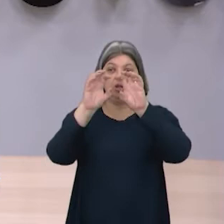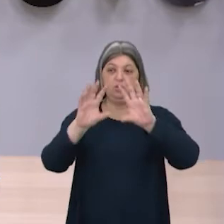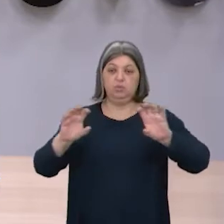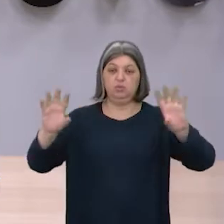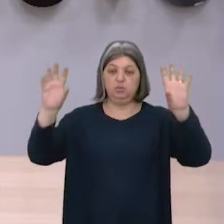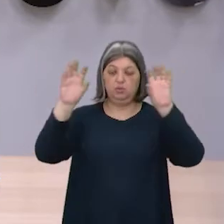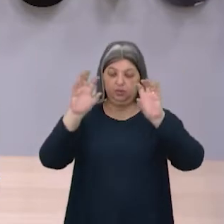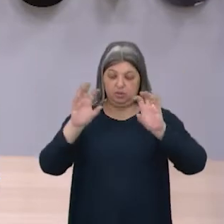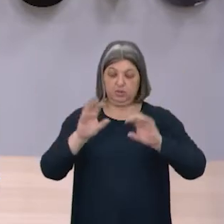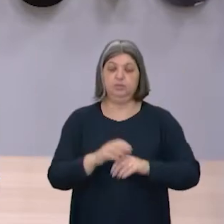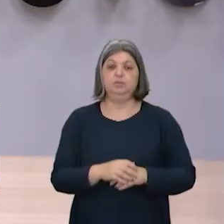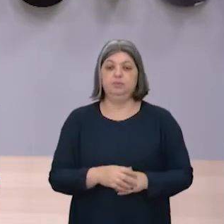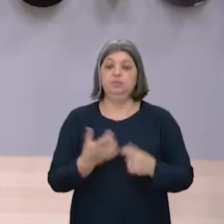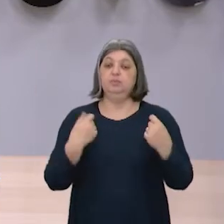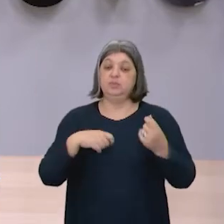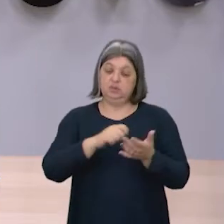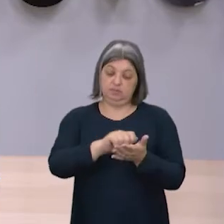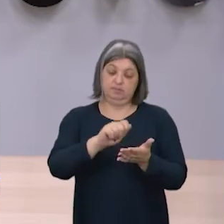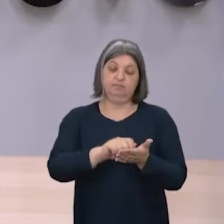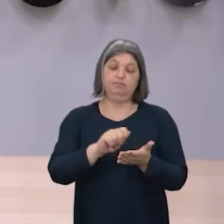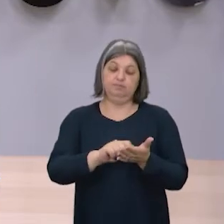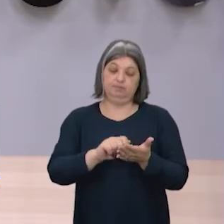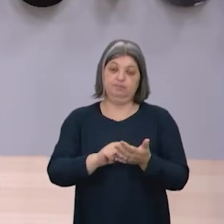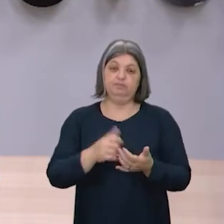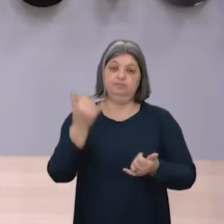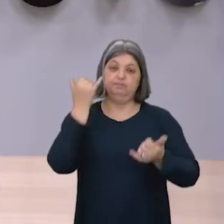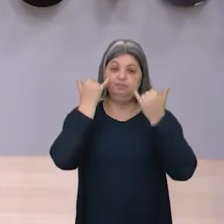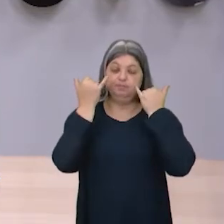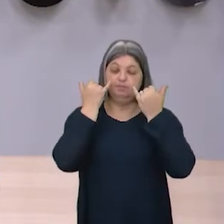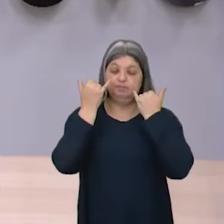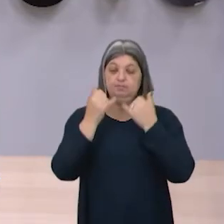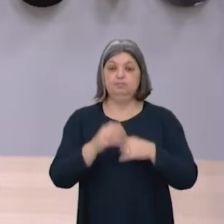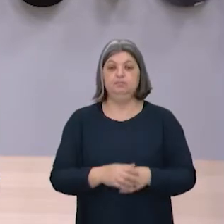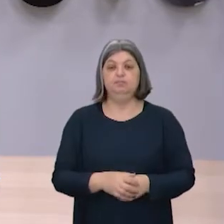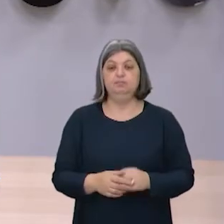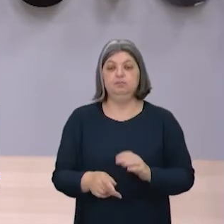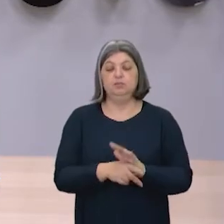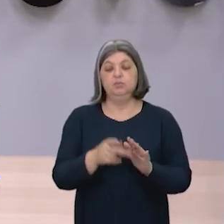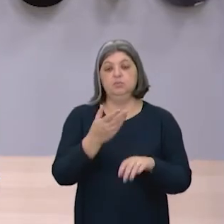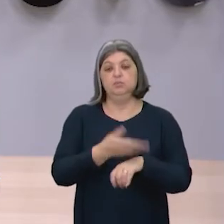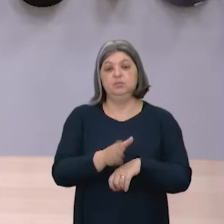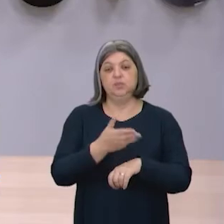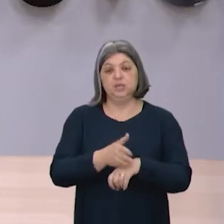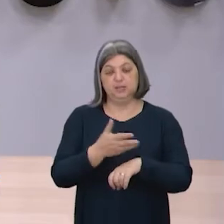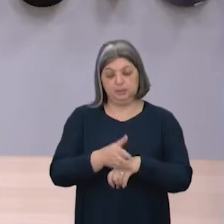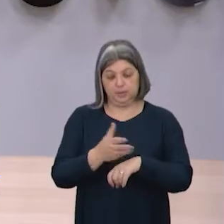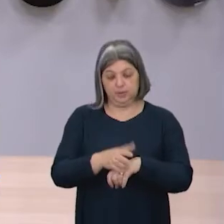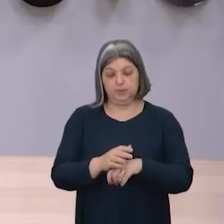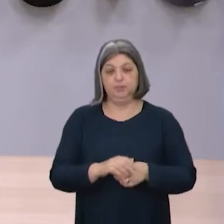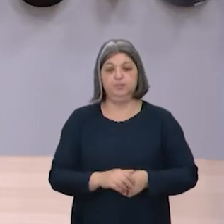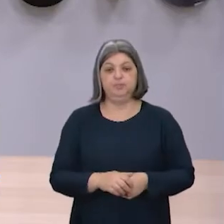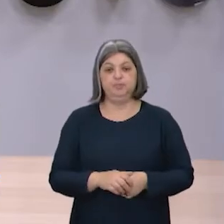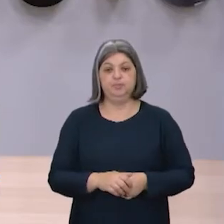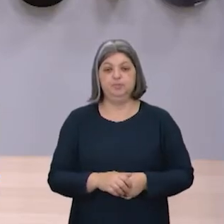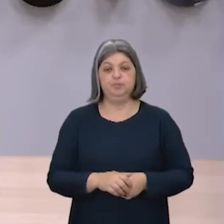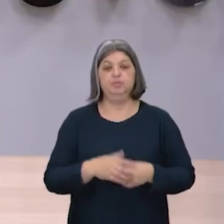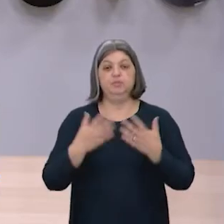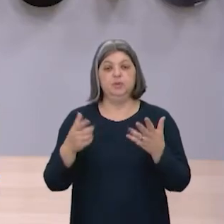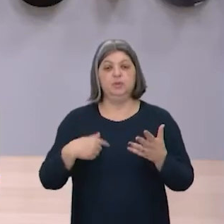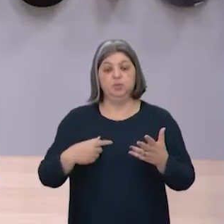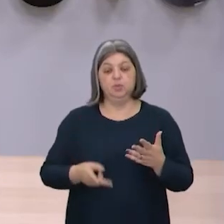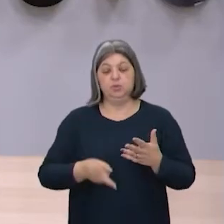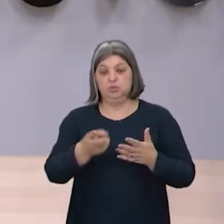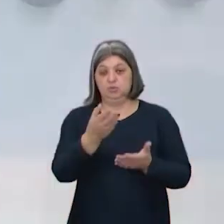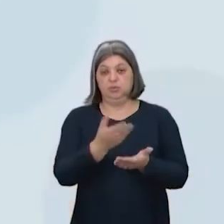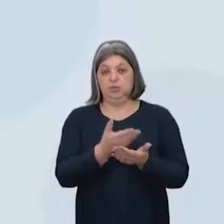essa organização e essas anotações, essas informações são extremamente importantes. Seguindo aí